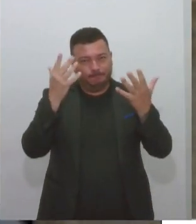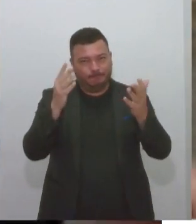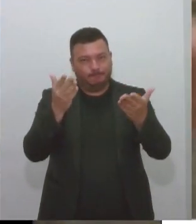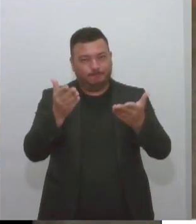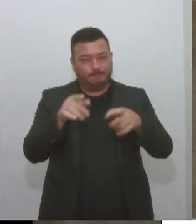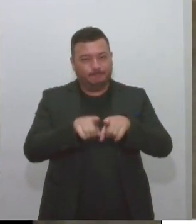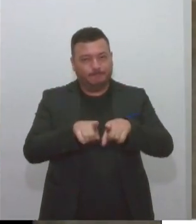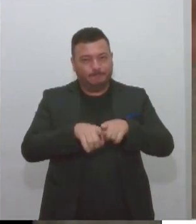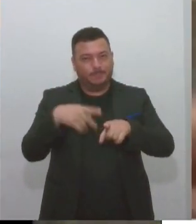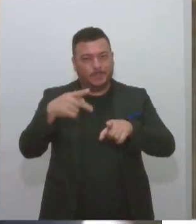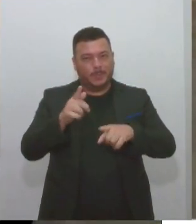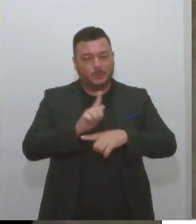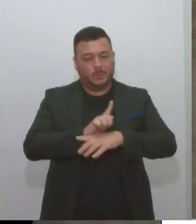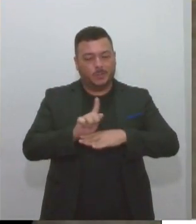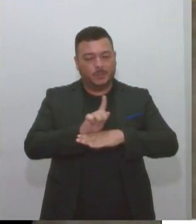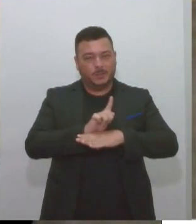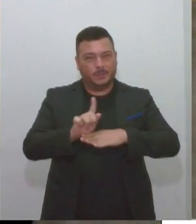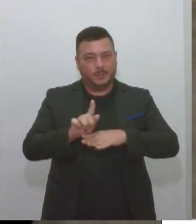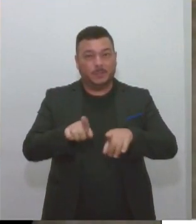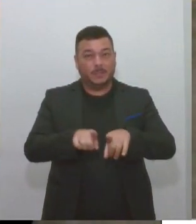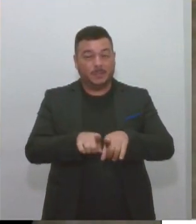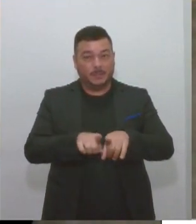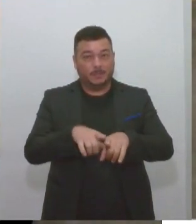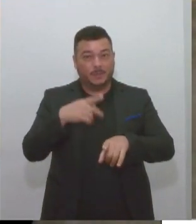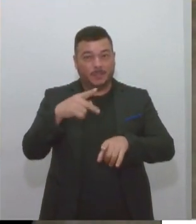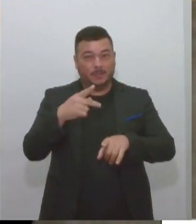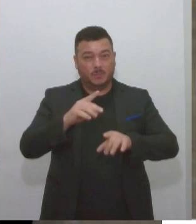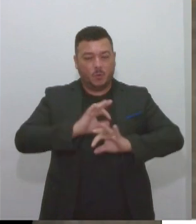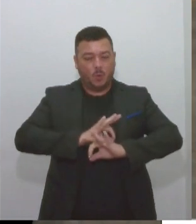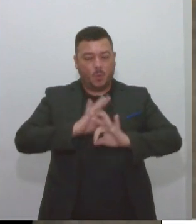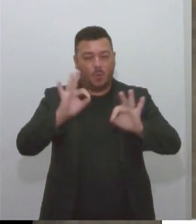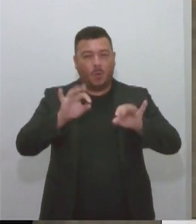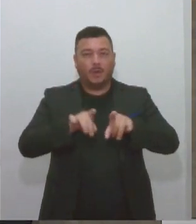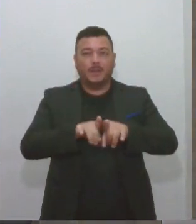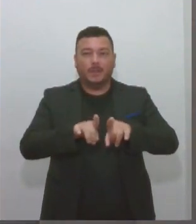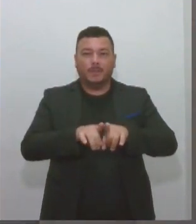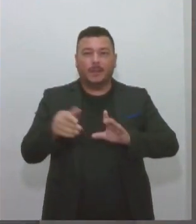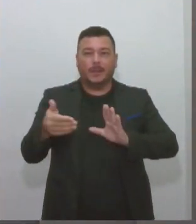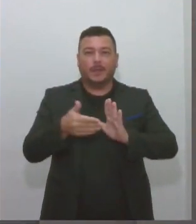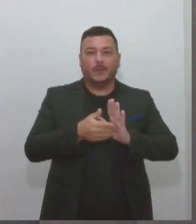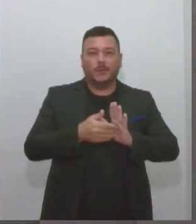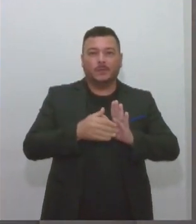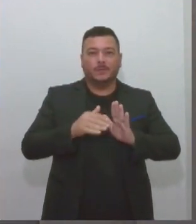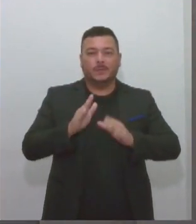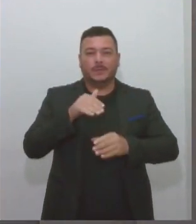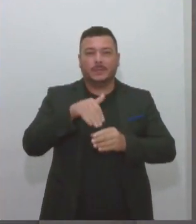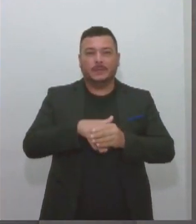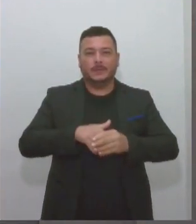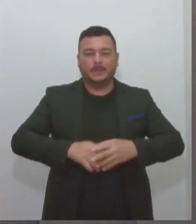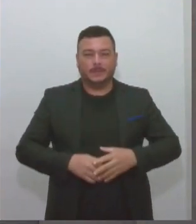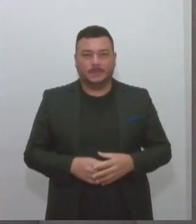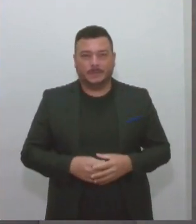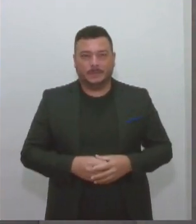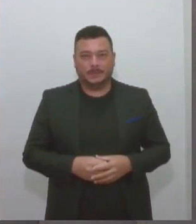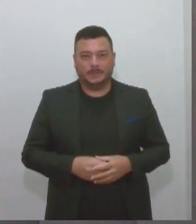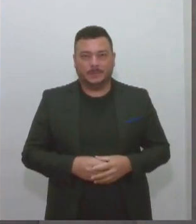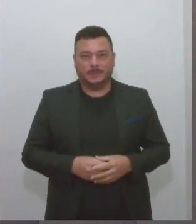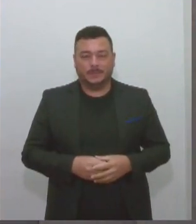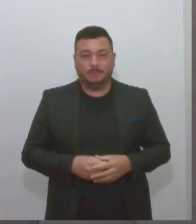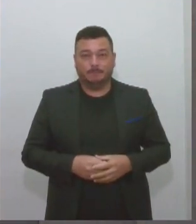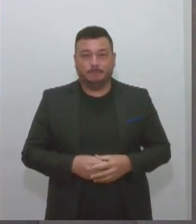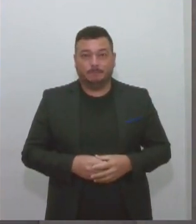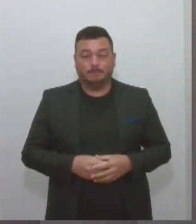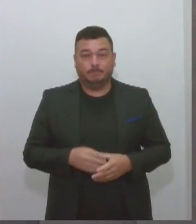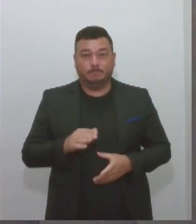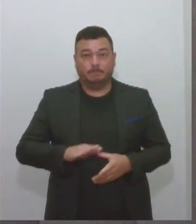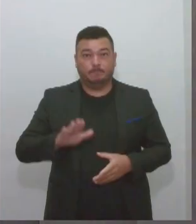gestão e pelo sucesso nas últimas eleições. Na ordem do dia, os